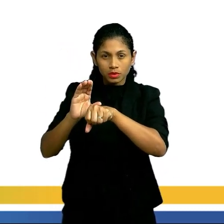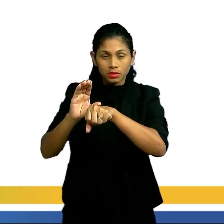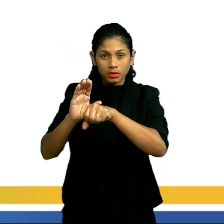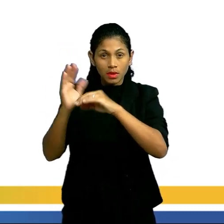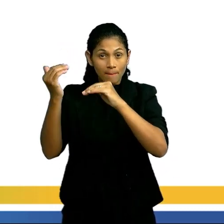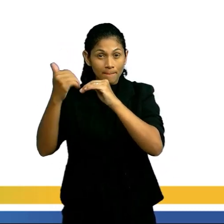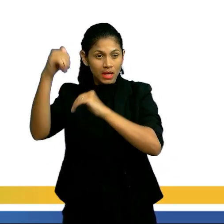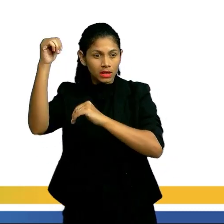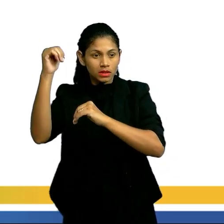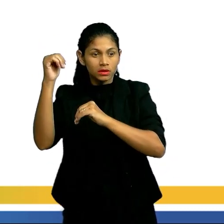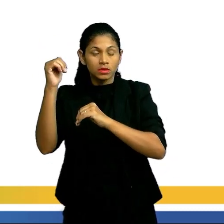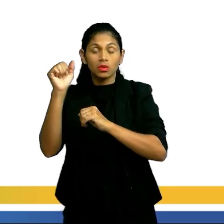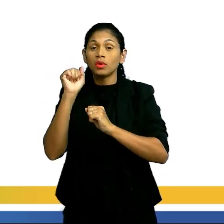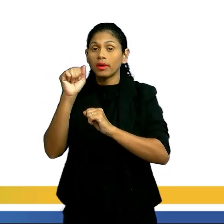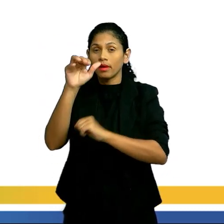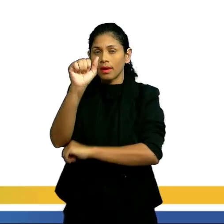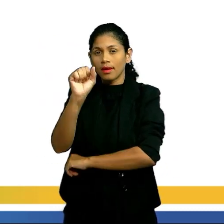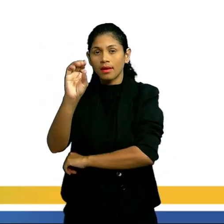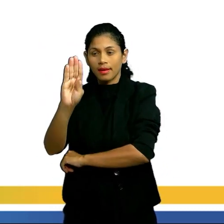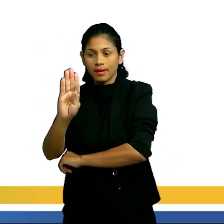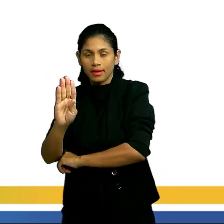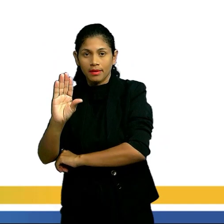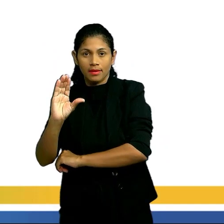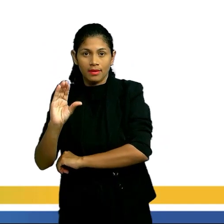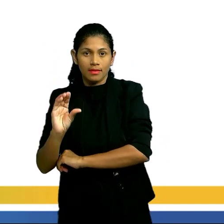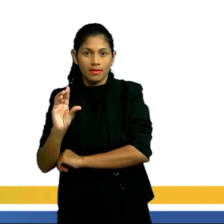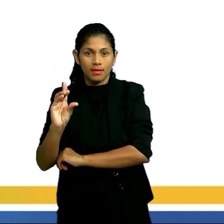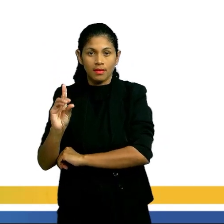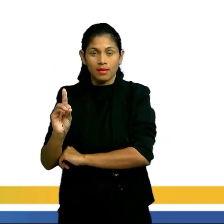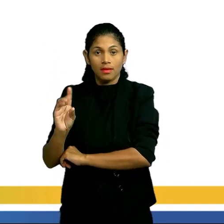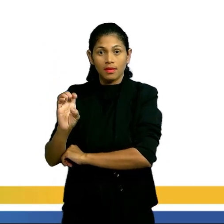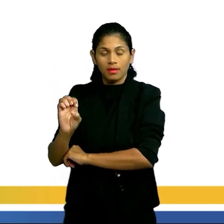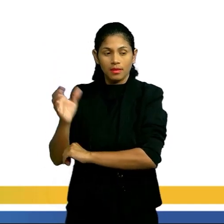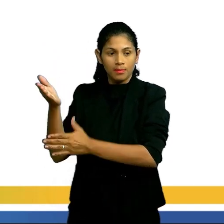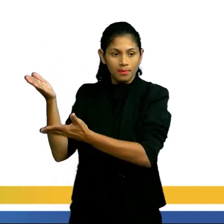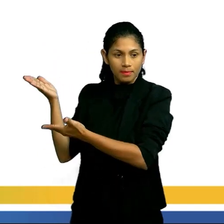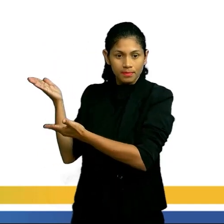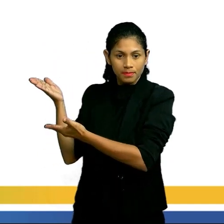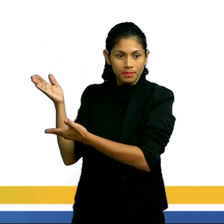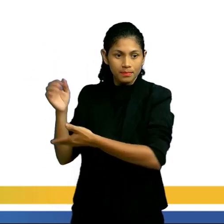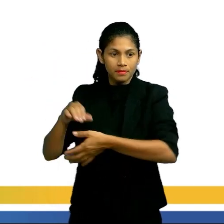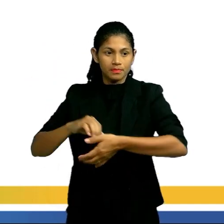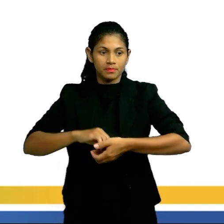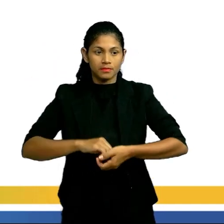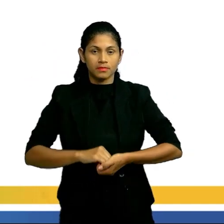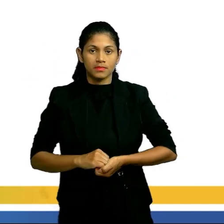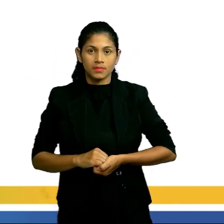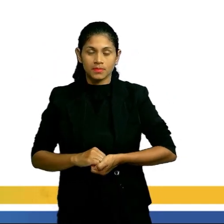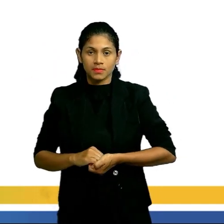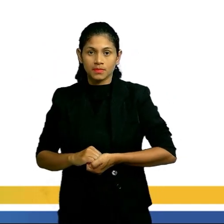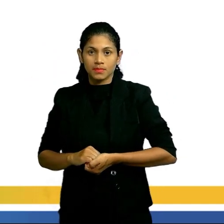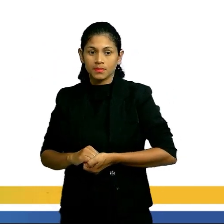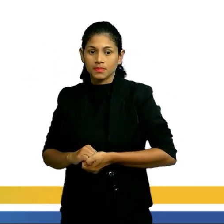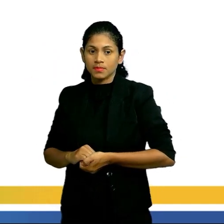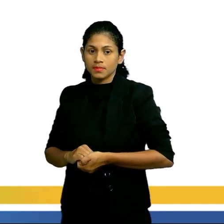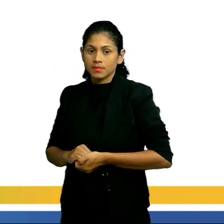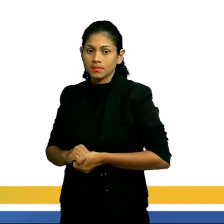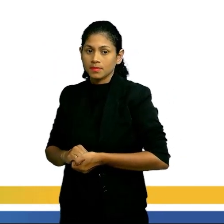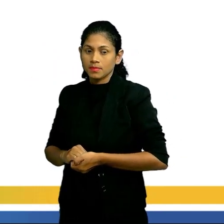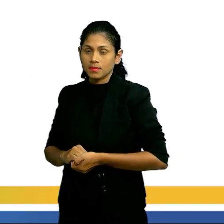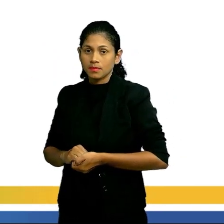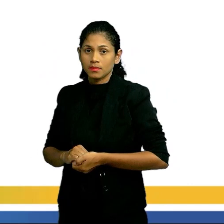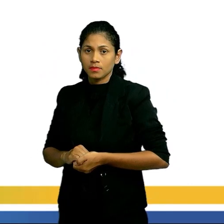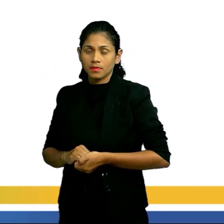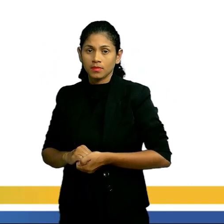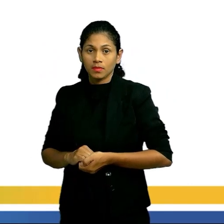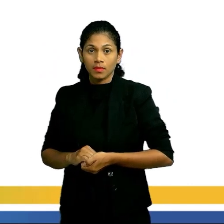1,2 kg, alternativa D, 1,4 kg e alternativa E, 1,6 kg.